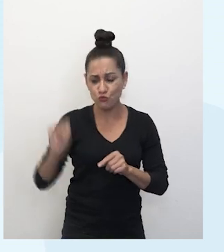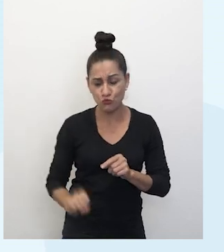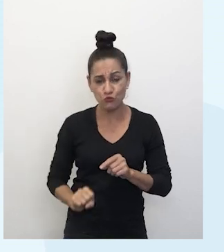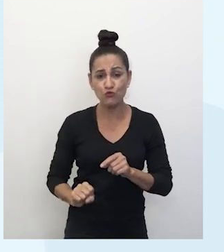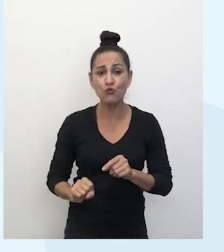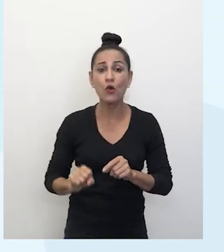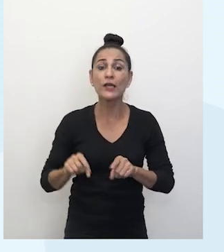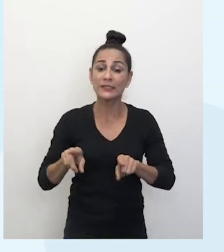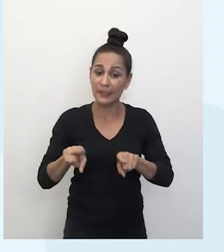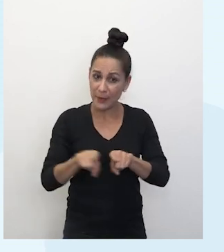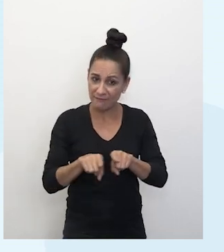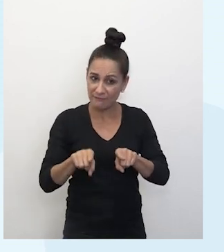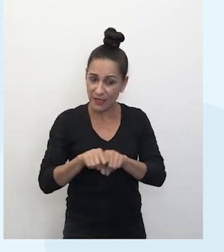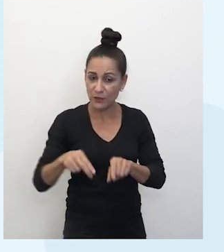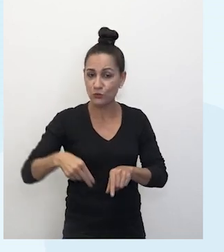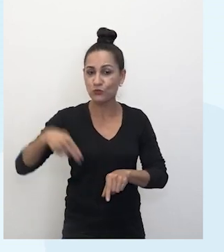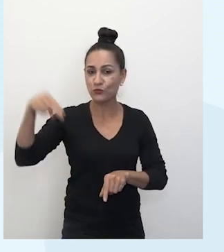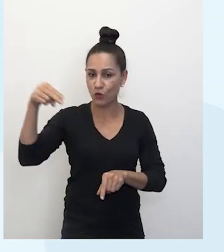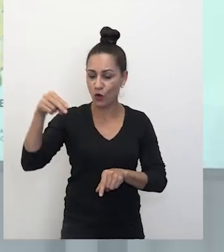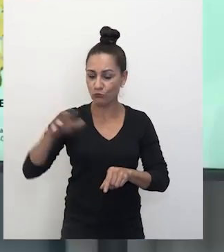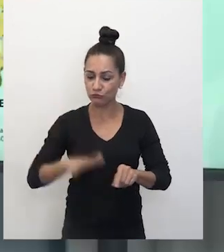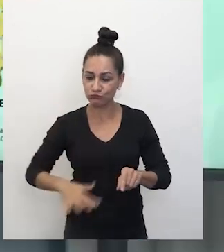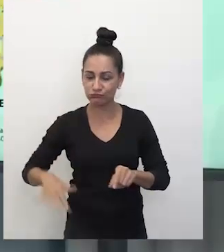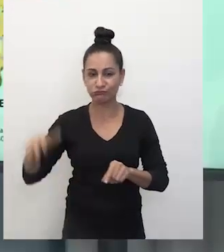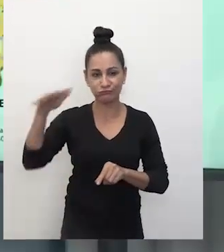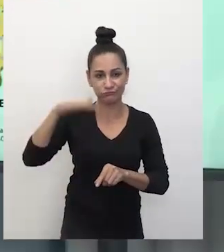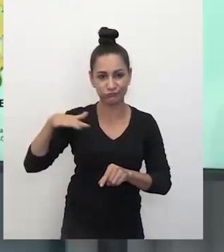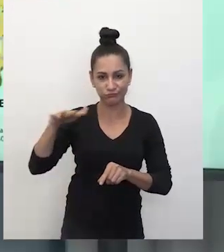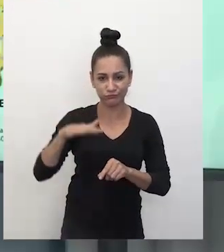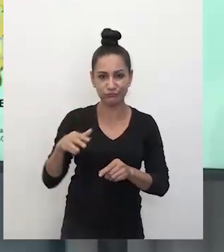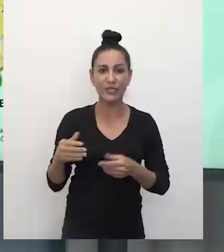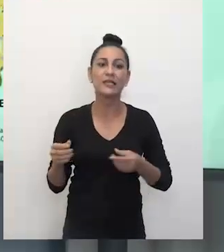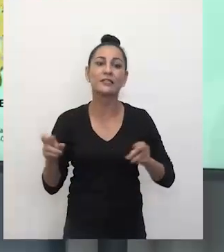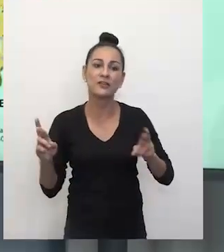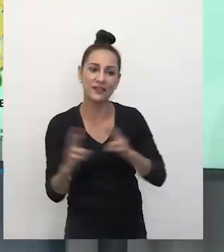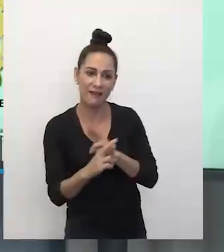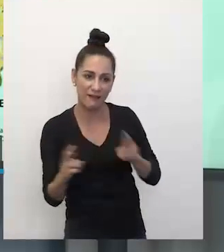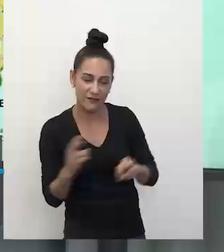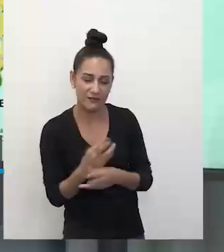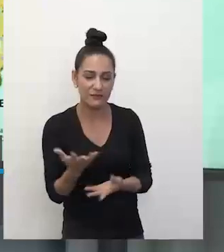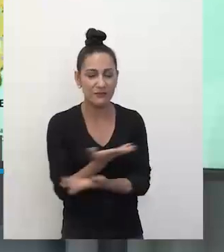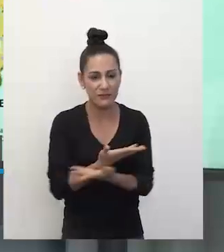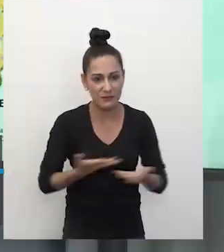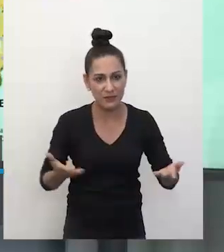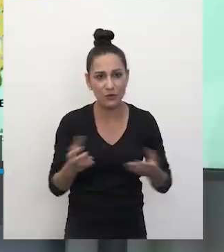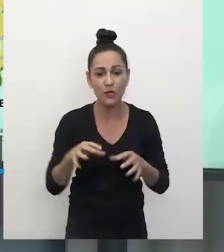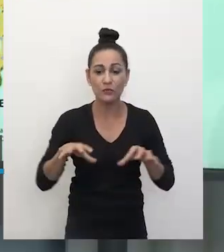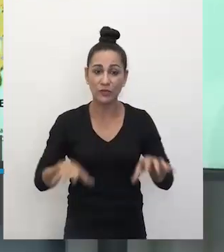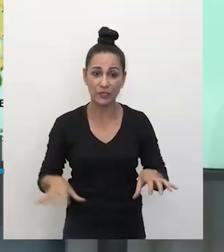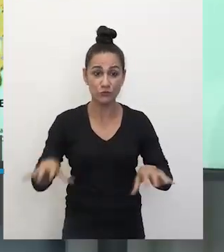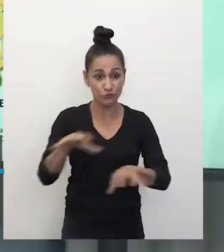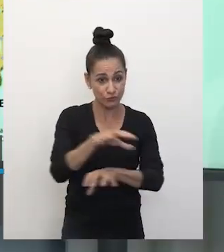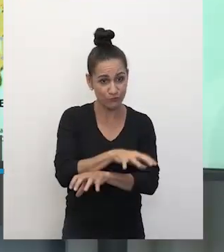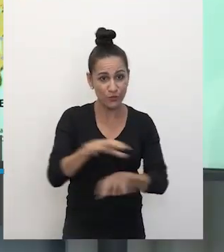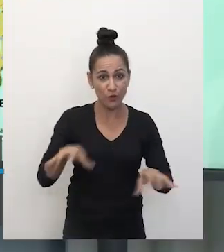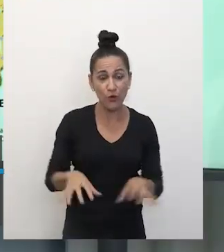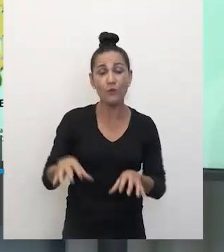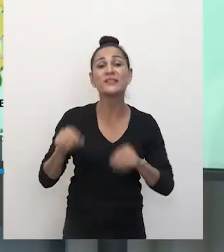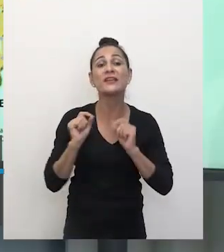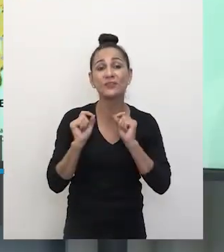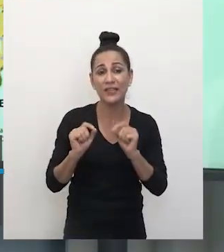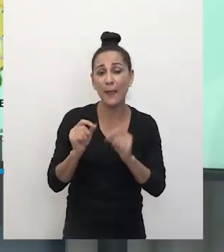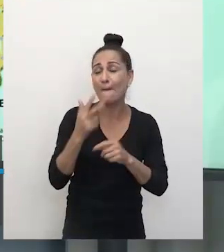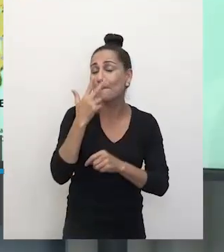tem ao norte Tá certo então essa relação aí de vegetação né no caso aí os biomas é muito